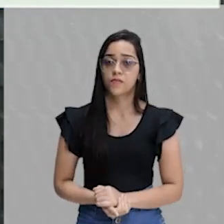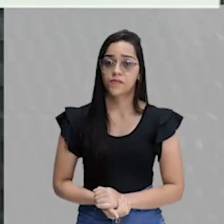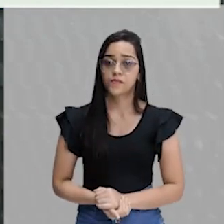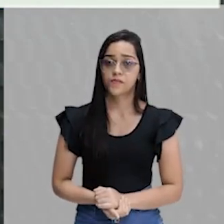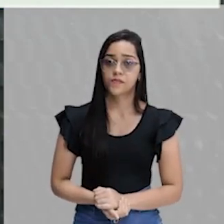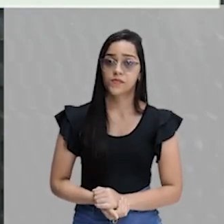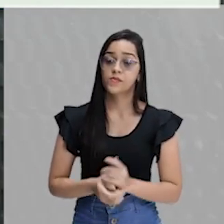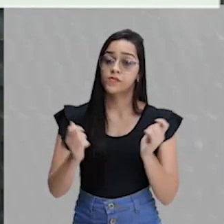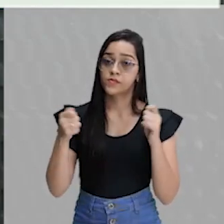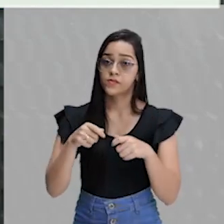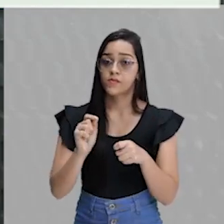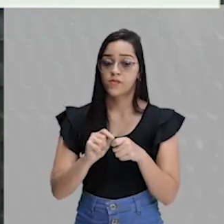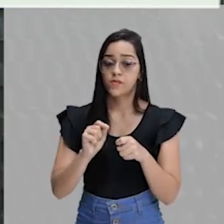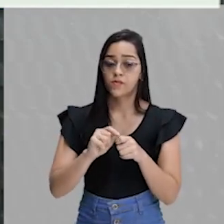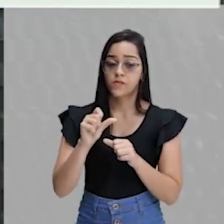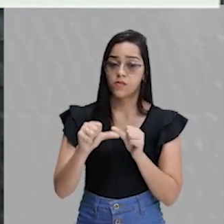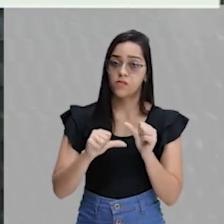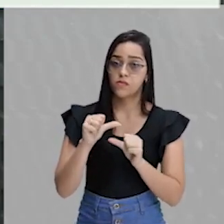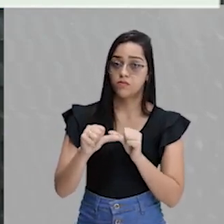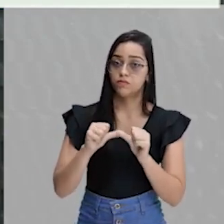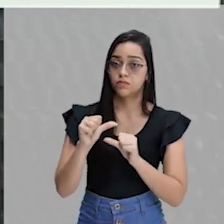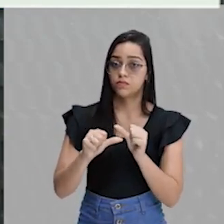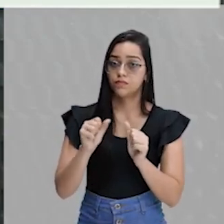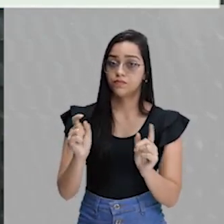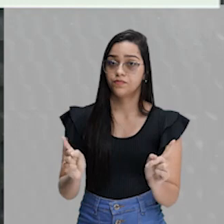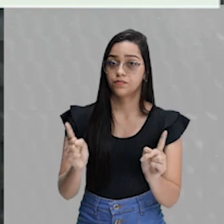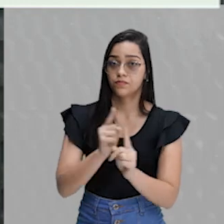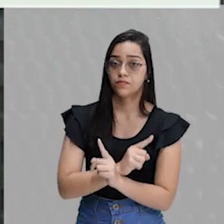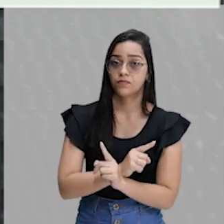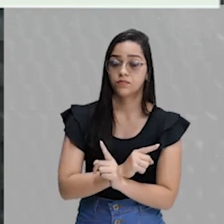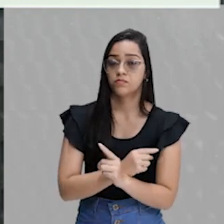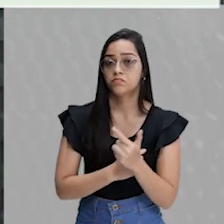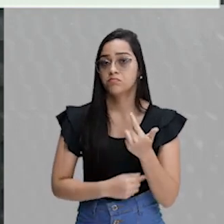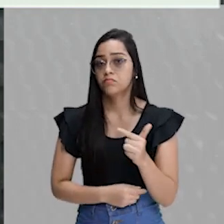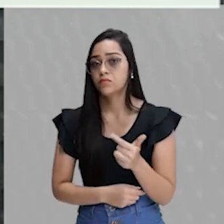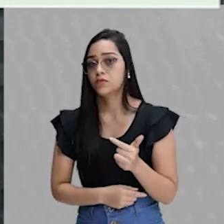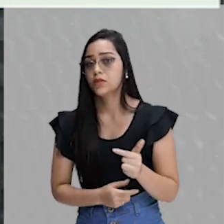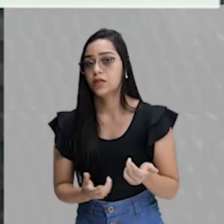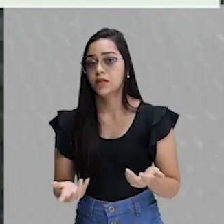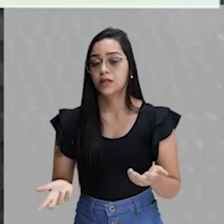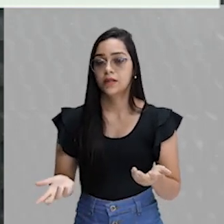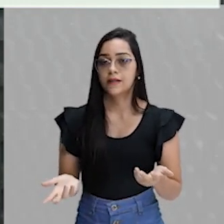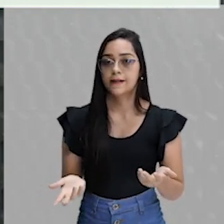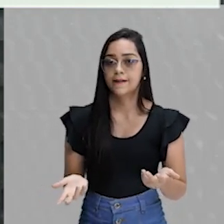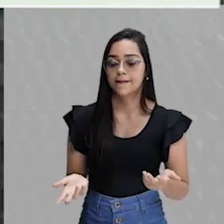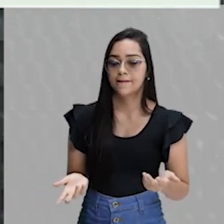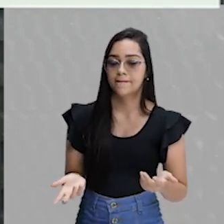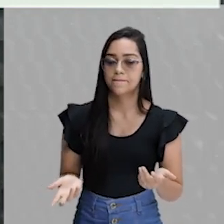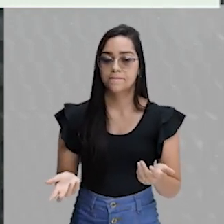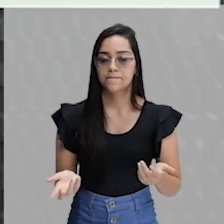Então, posso fazer aqui uma mudança, né, uma inversão, sem que